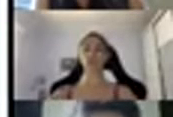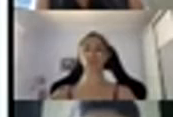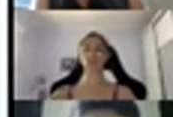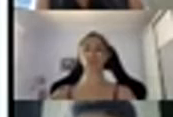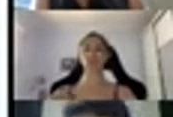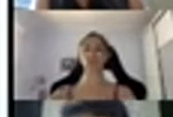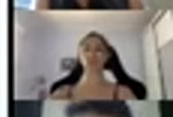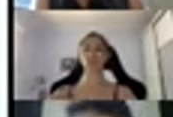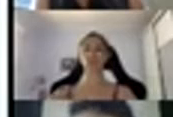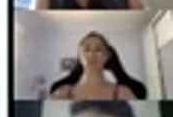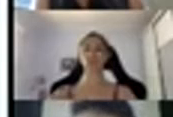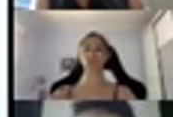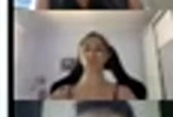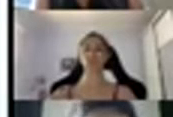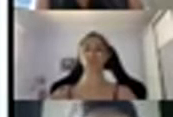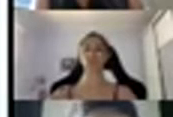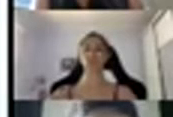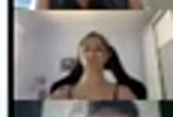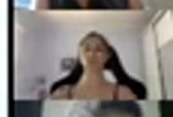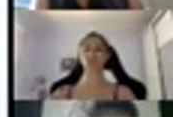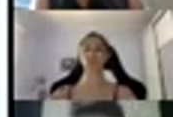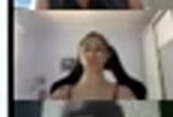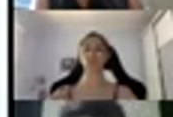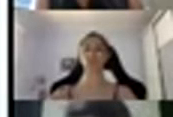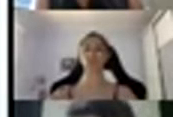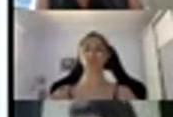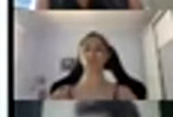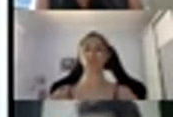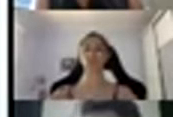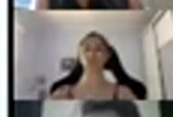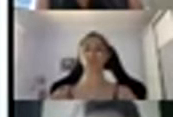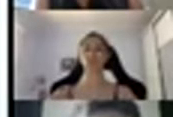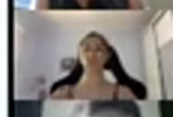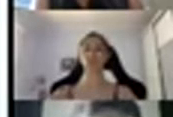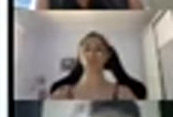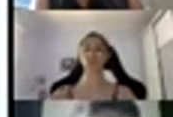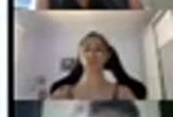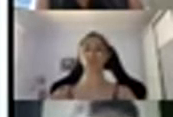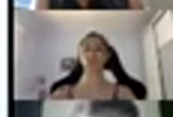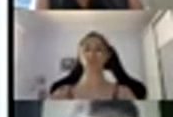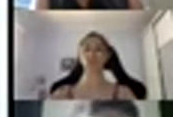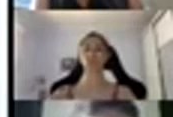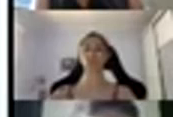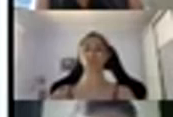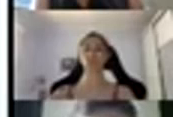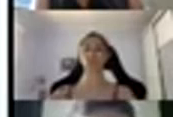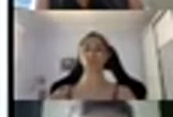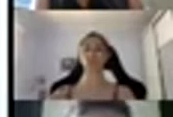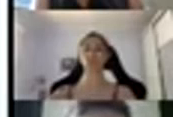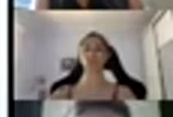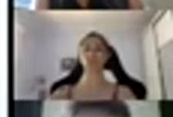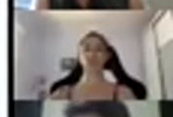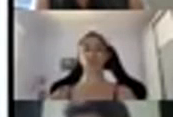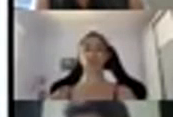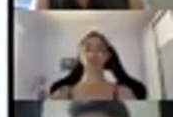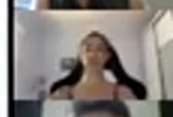São Paulo, a gente enxerga o mesmo padrão de alta. Aqui, no caso, o impacto é um pouco maior do que a RMC. A gente teve 38